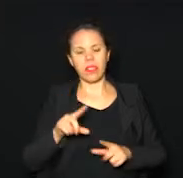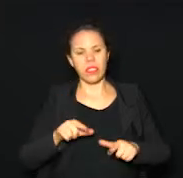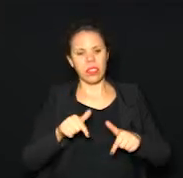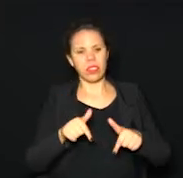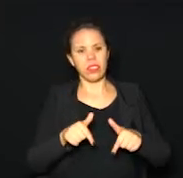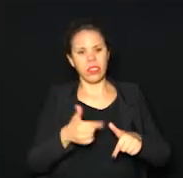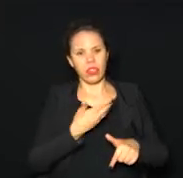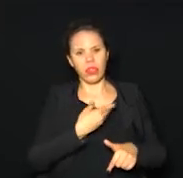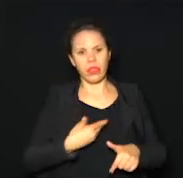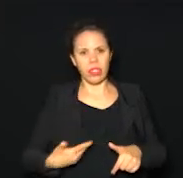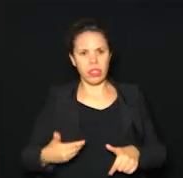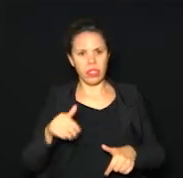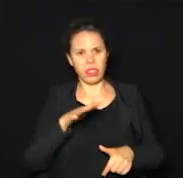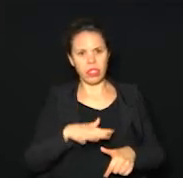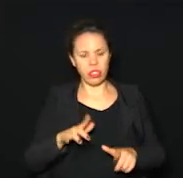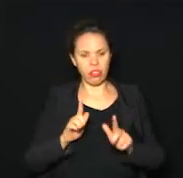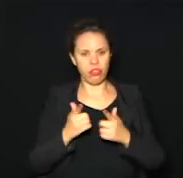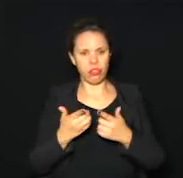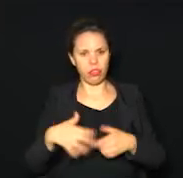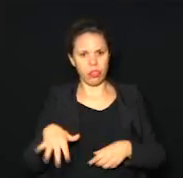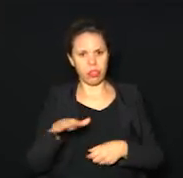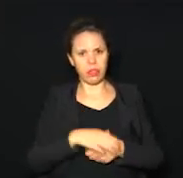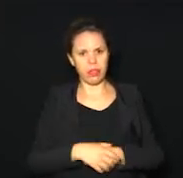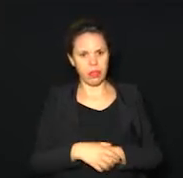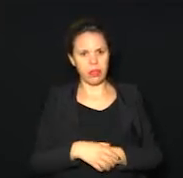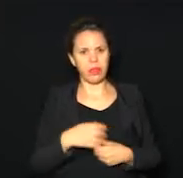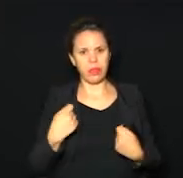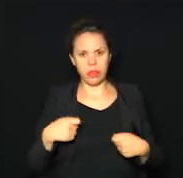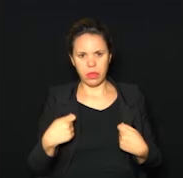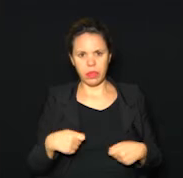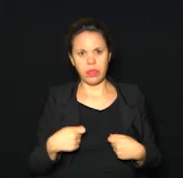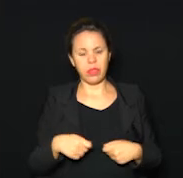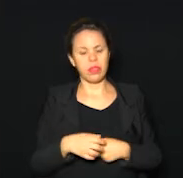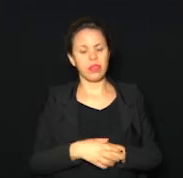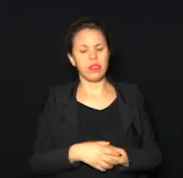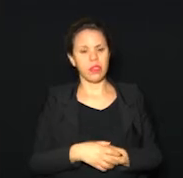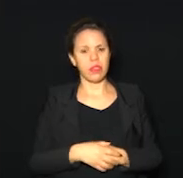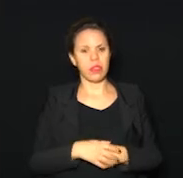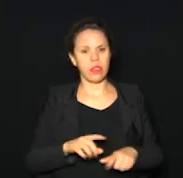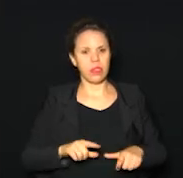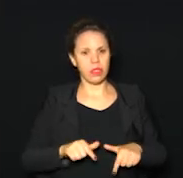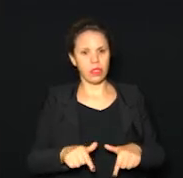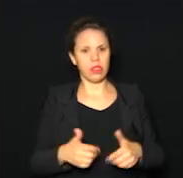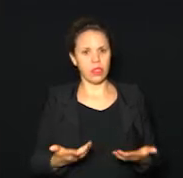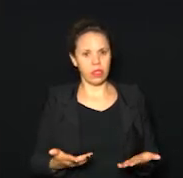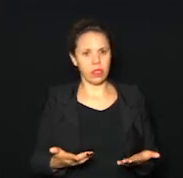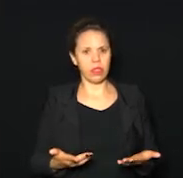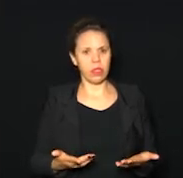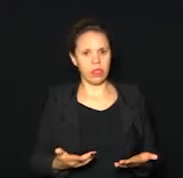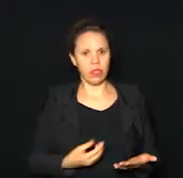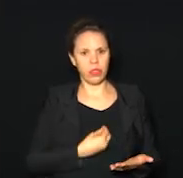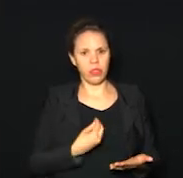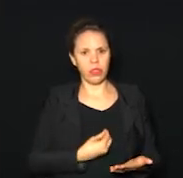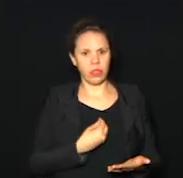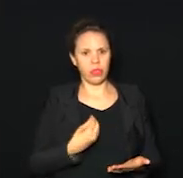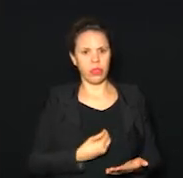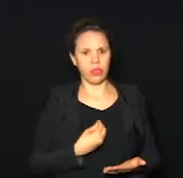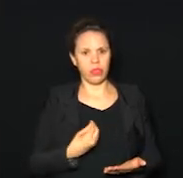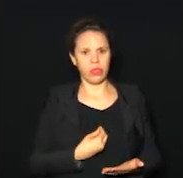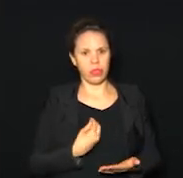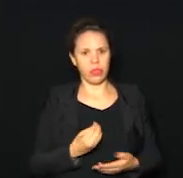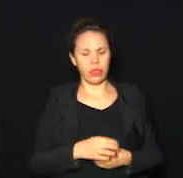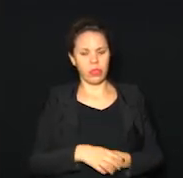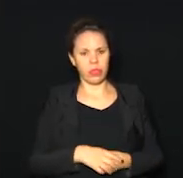de governantes, de gestores que deveriam estar agindo em prol das vidas e